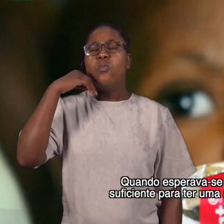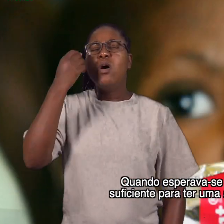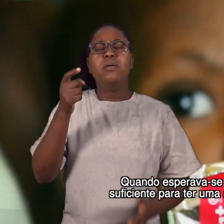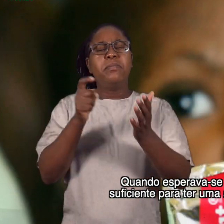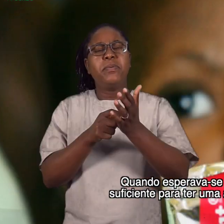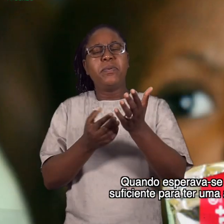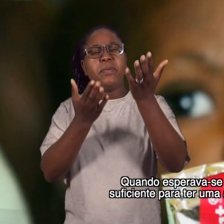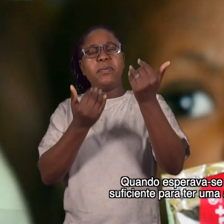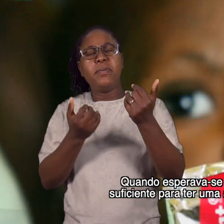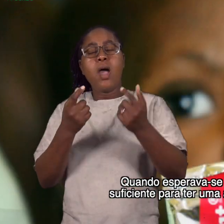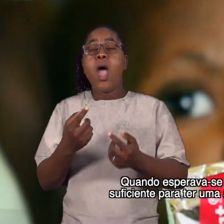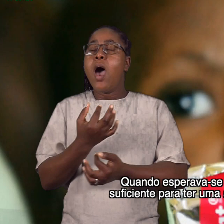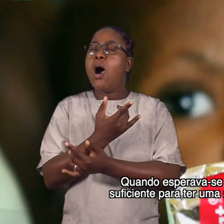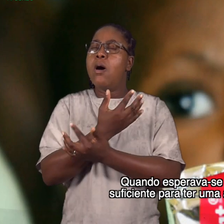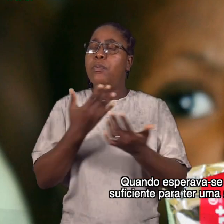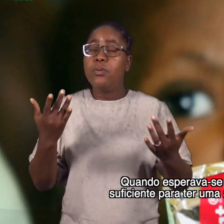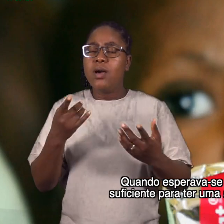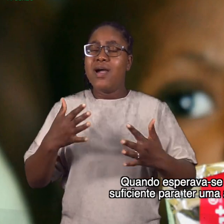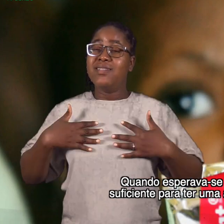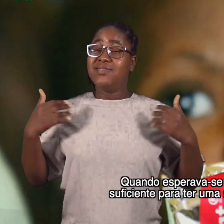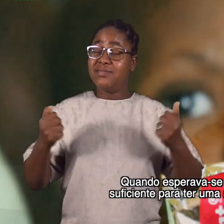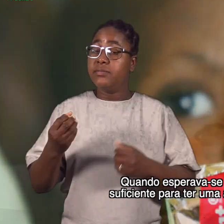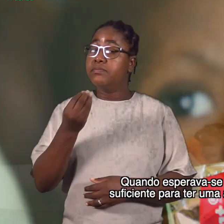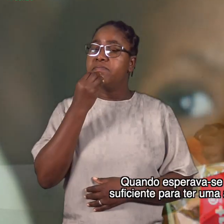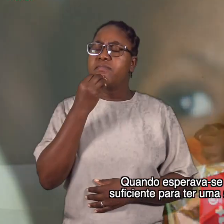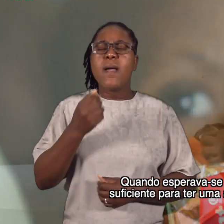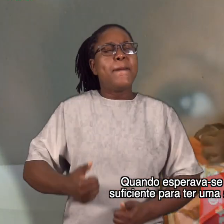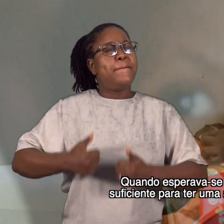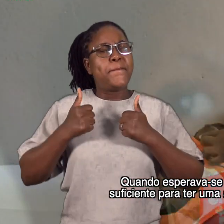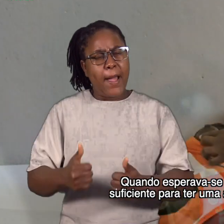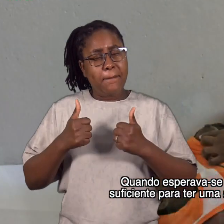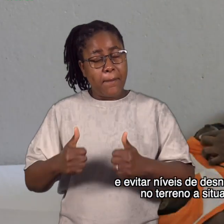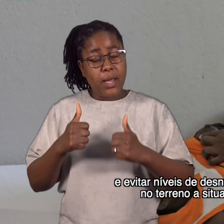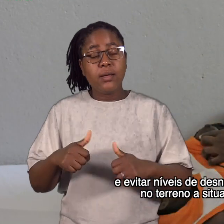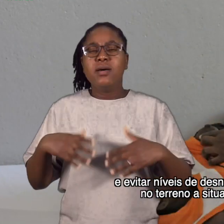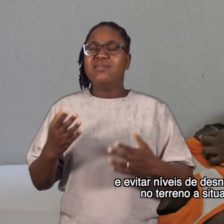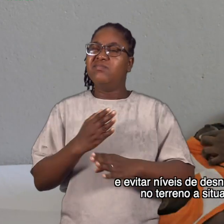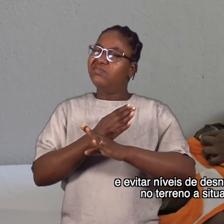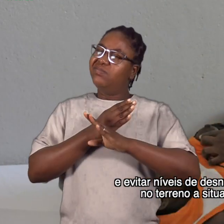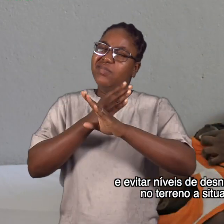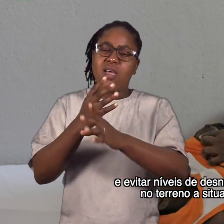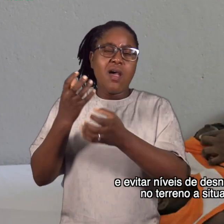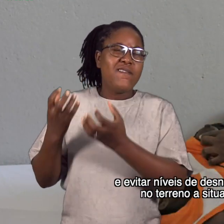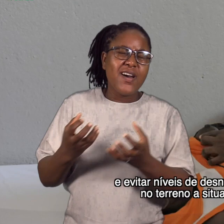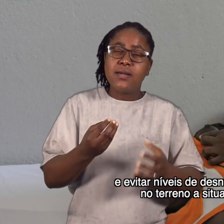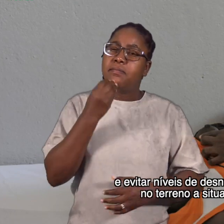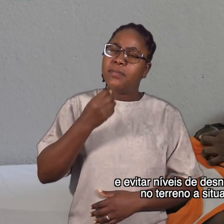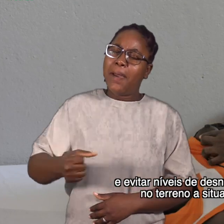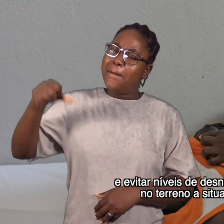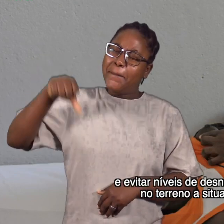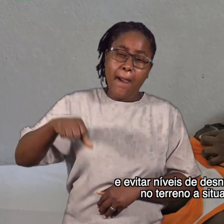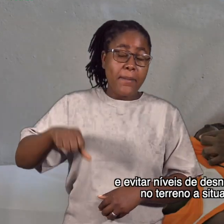esperava-se que este facto fosse o suficiente para ter uma alimentação saudável e evitar níveis de